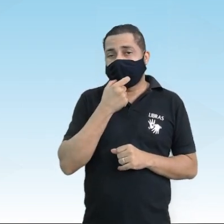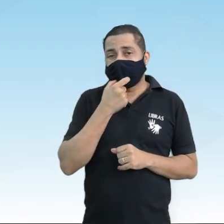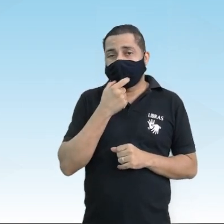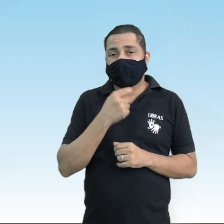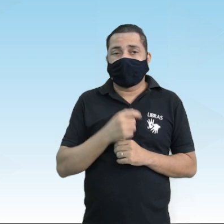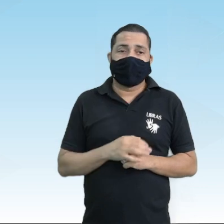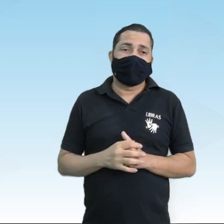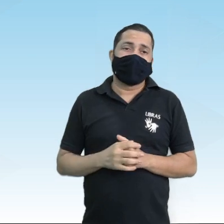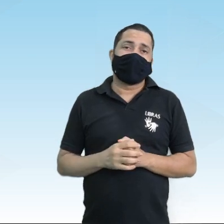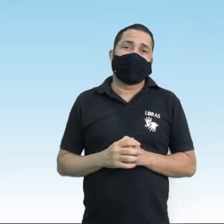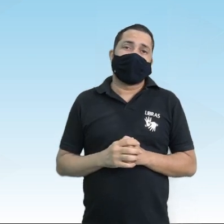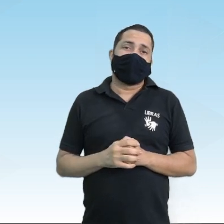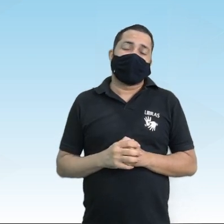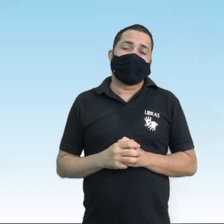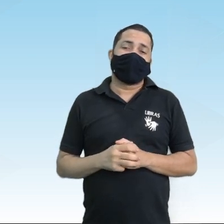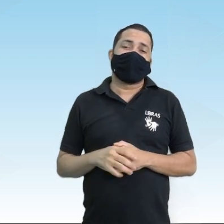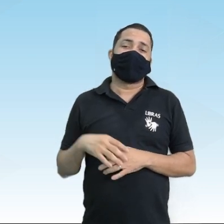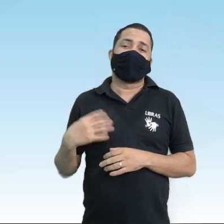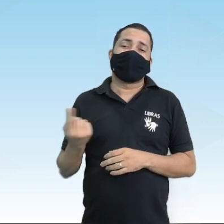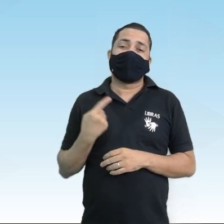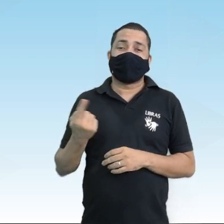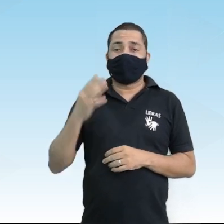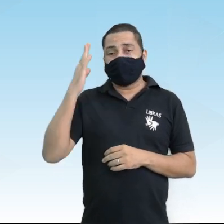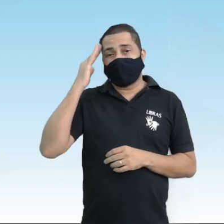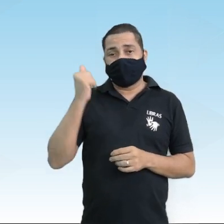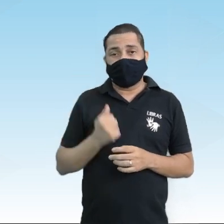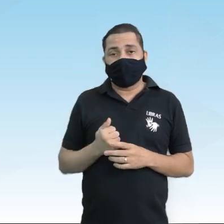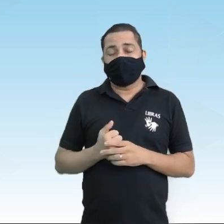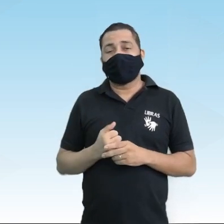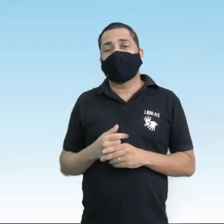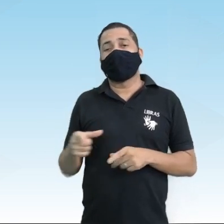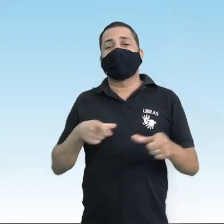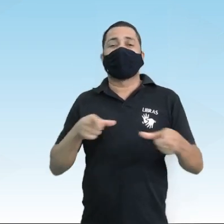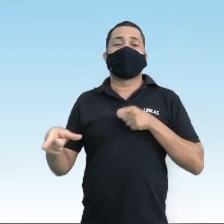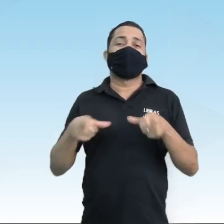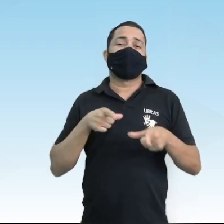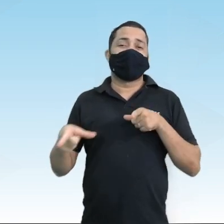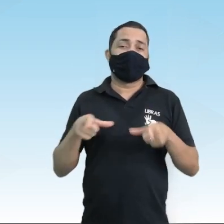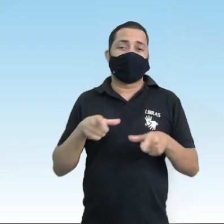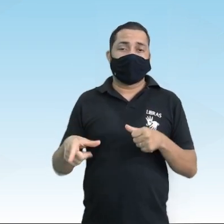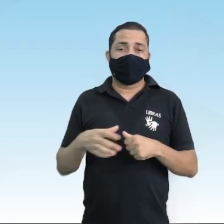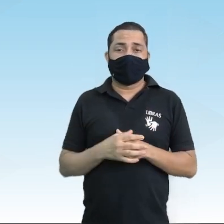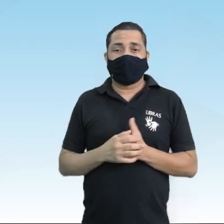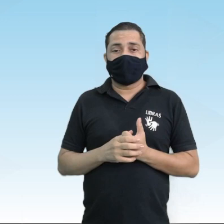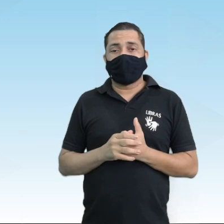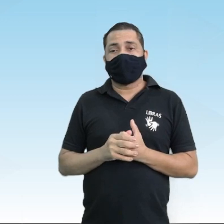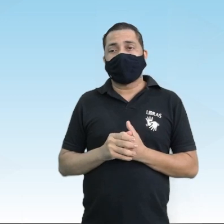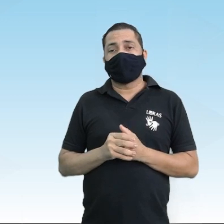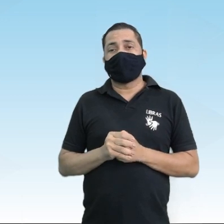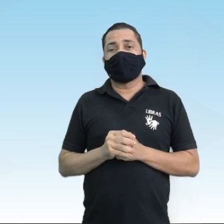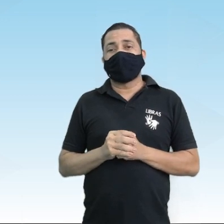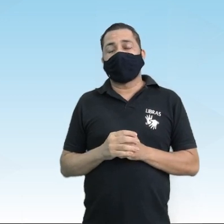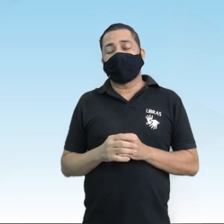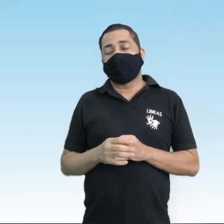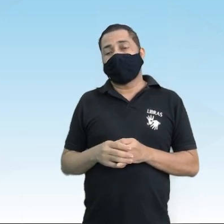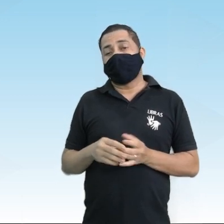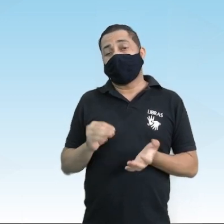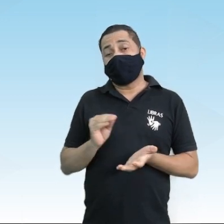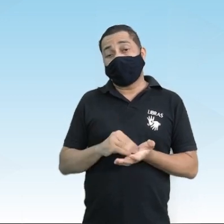para acabar há muito tempo, né? E a gente sabe que é um trabalho extremamente, né,